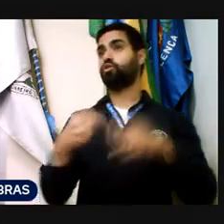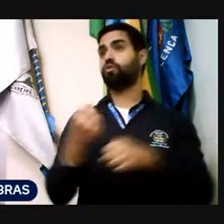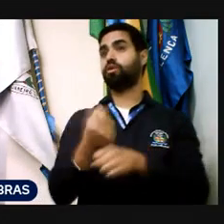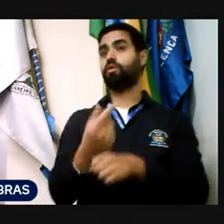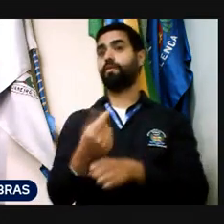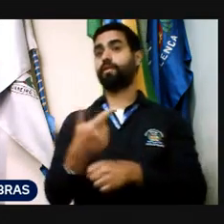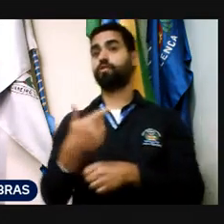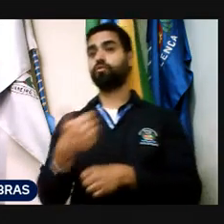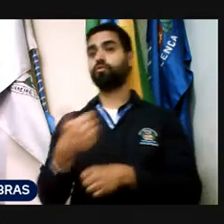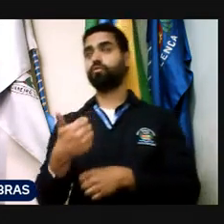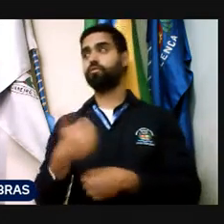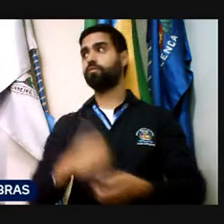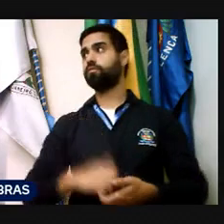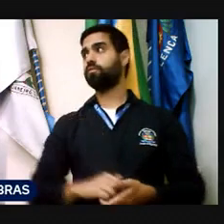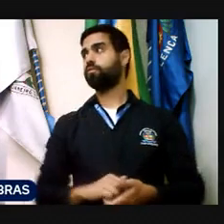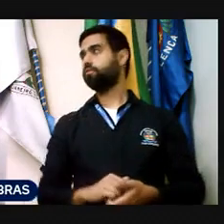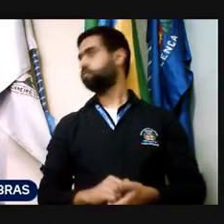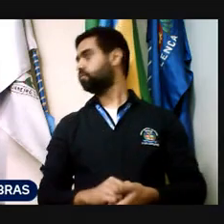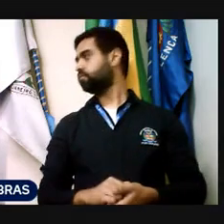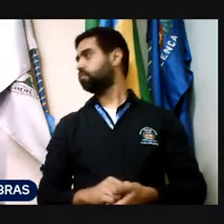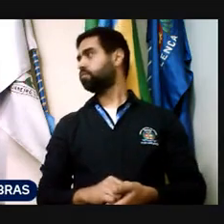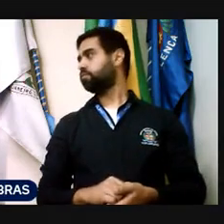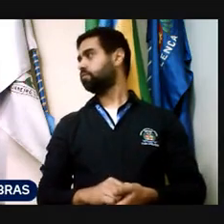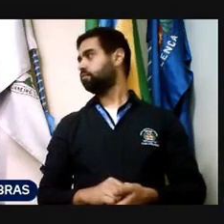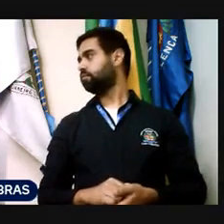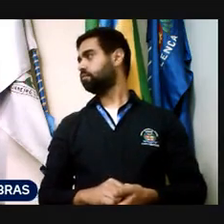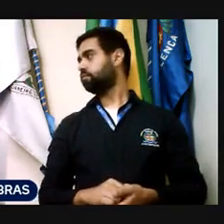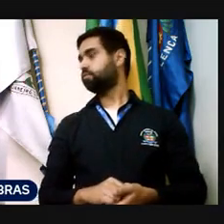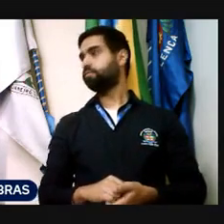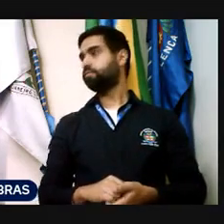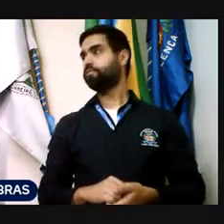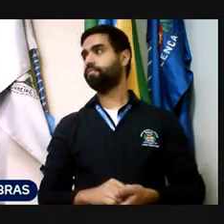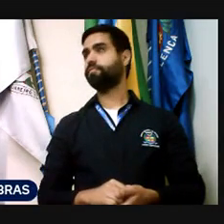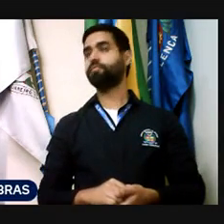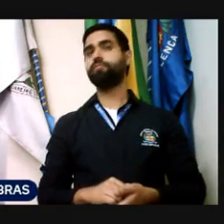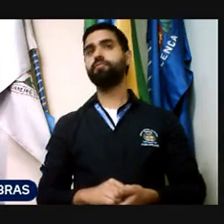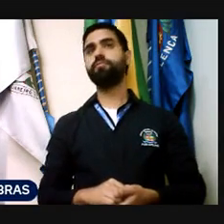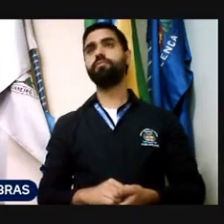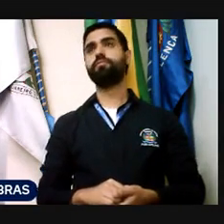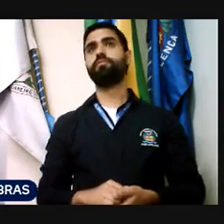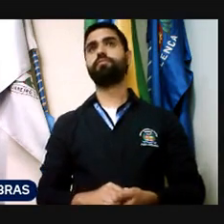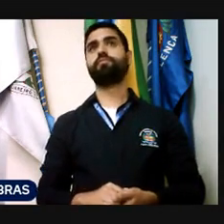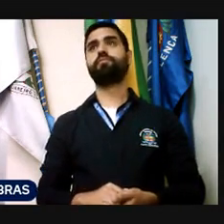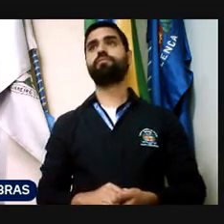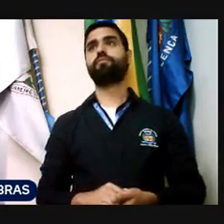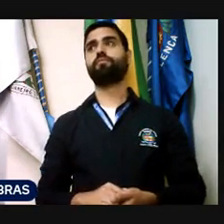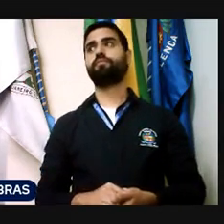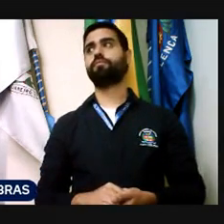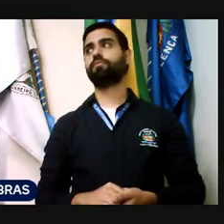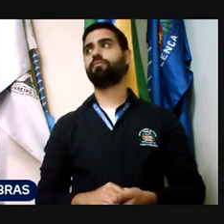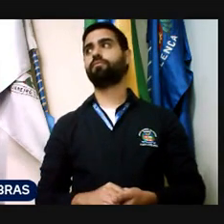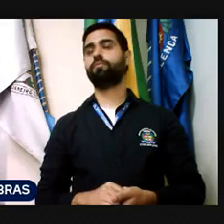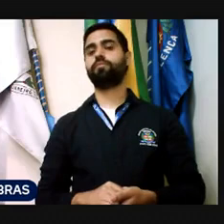2021. Os vereadores que concordam com a dispensa da leitura da ata permaneçam como